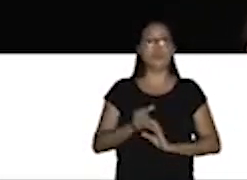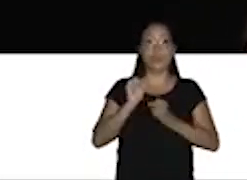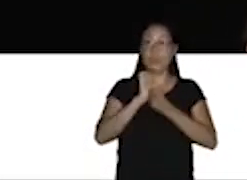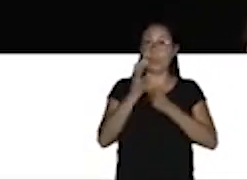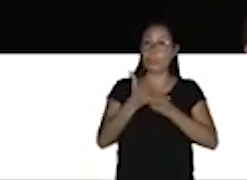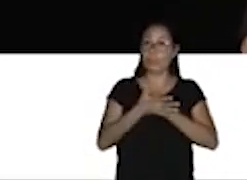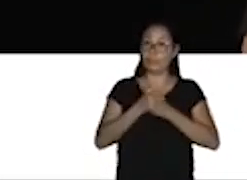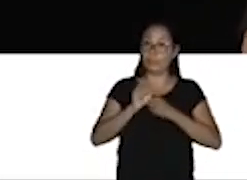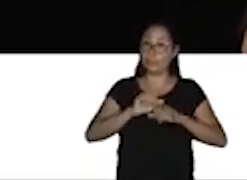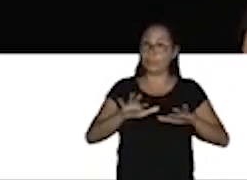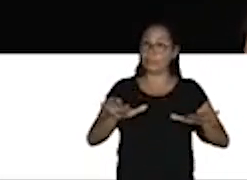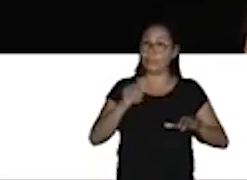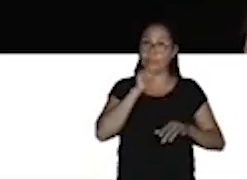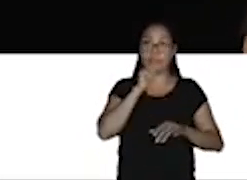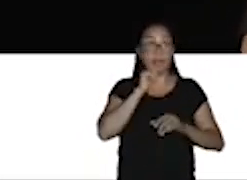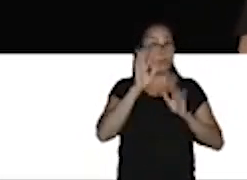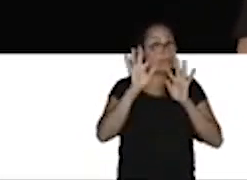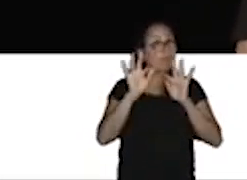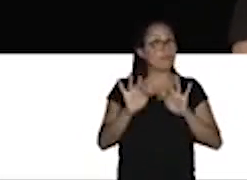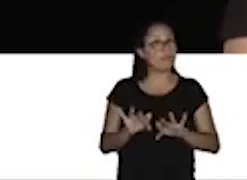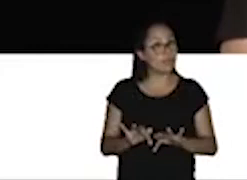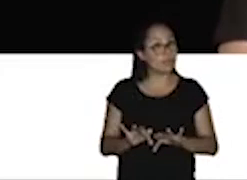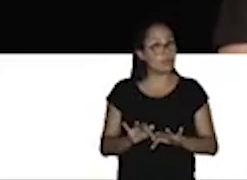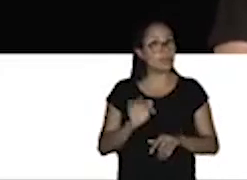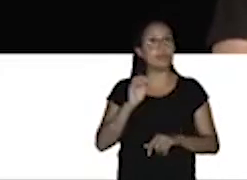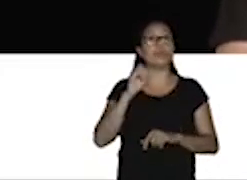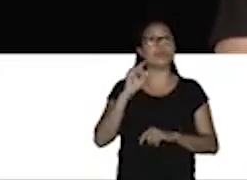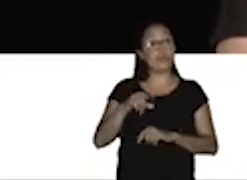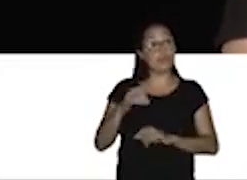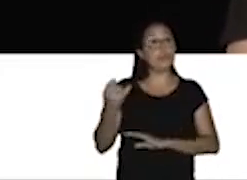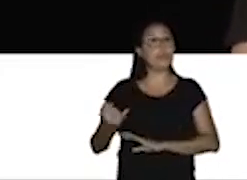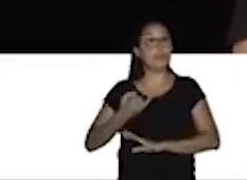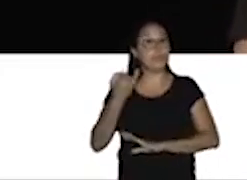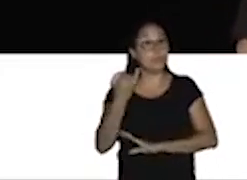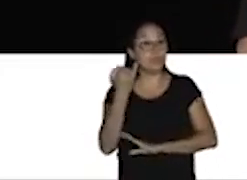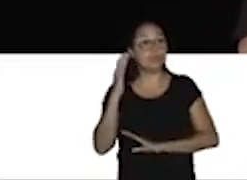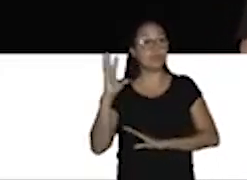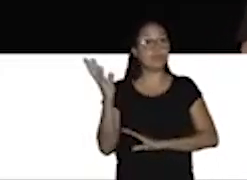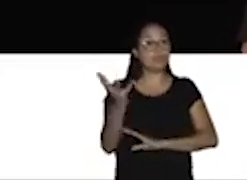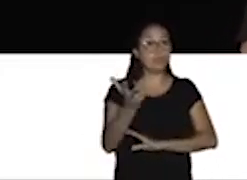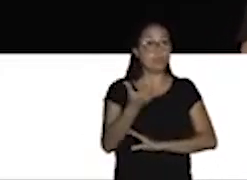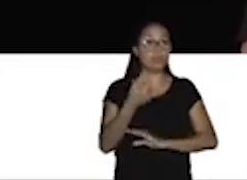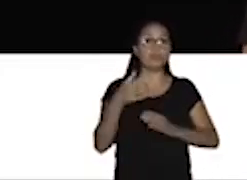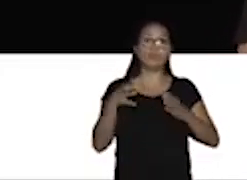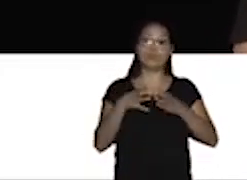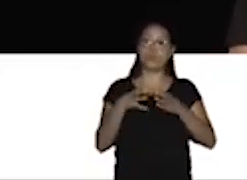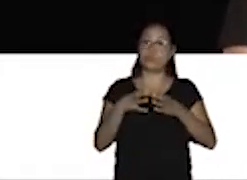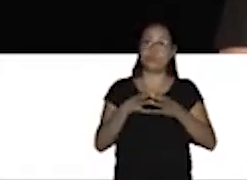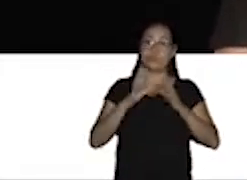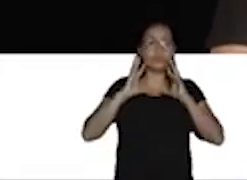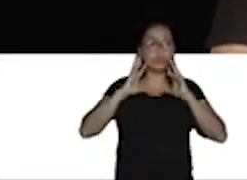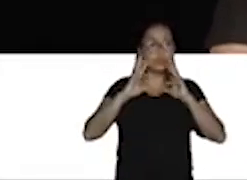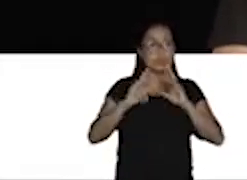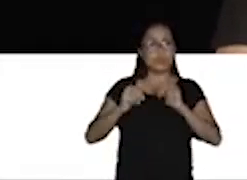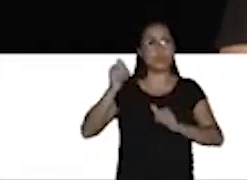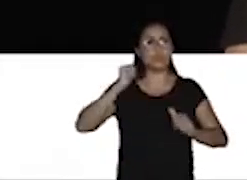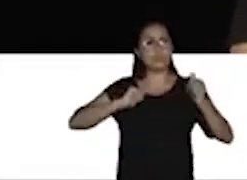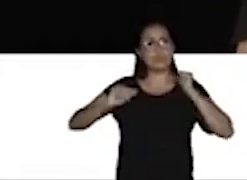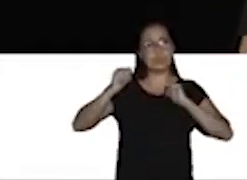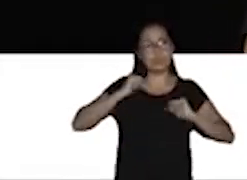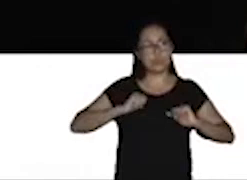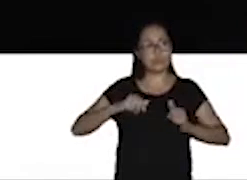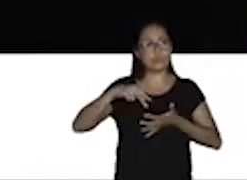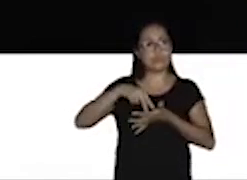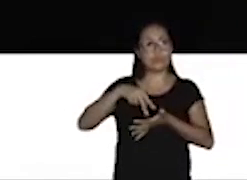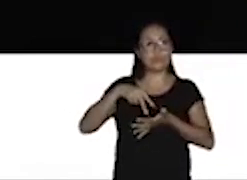ainda não acabou, né, e é importante esse grito de todos os grupos aqui, de todos os artistas que passaram por esse